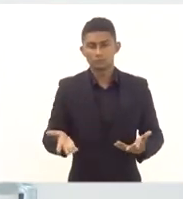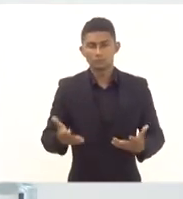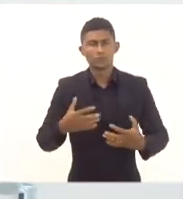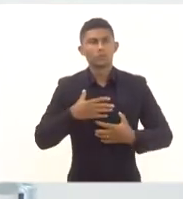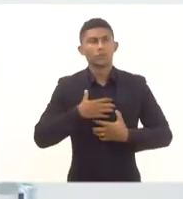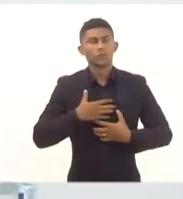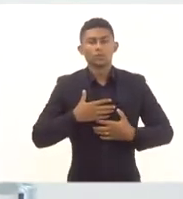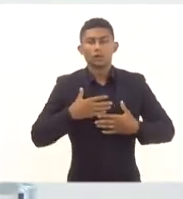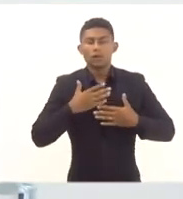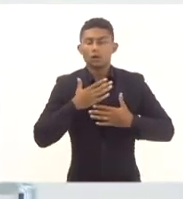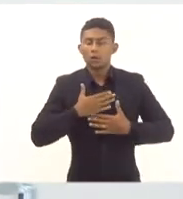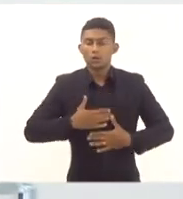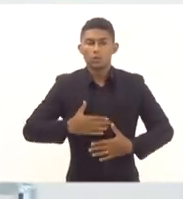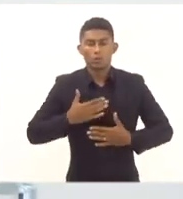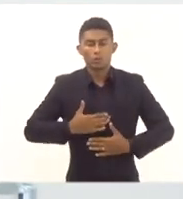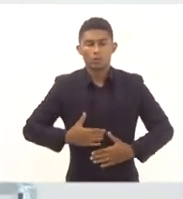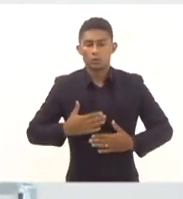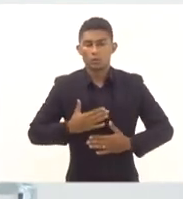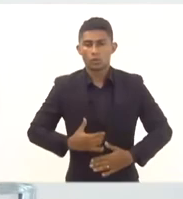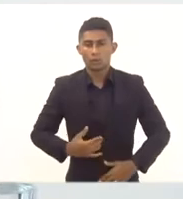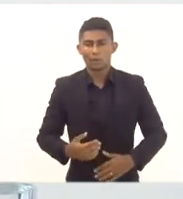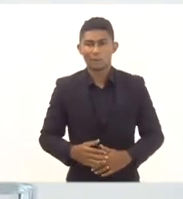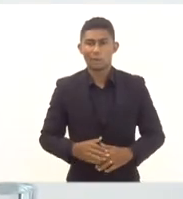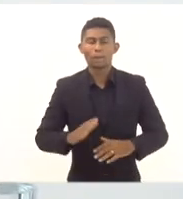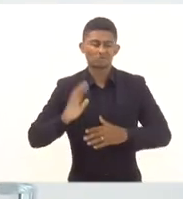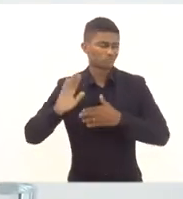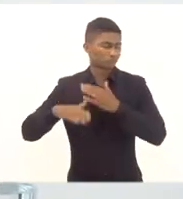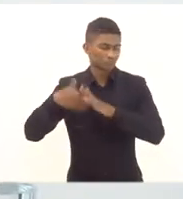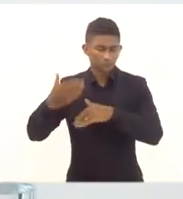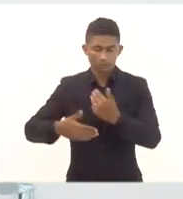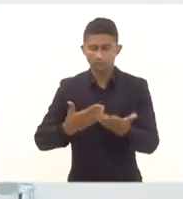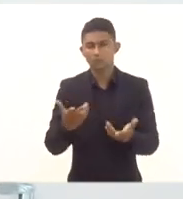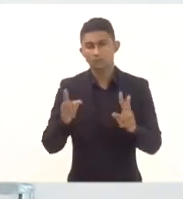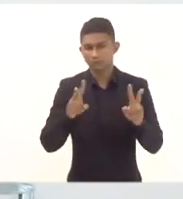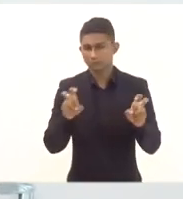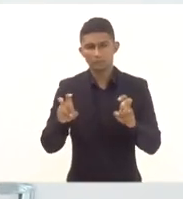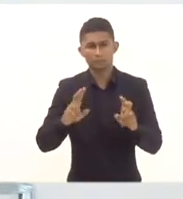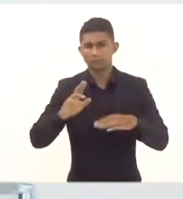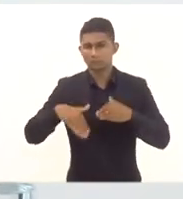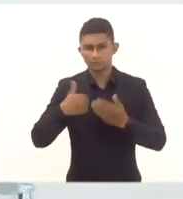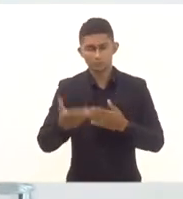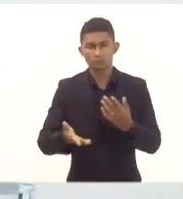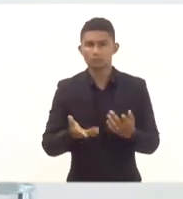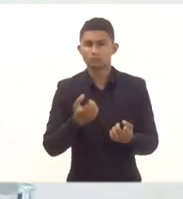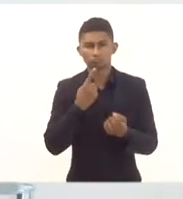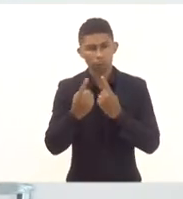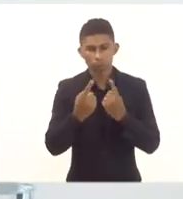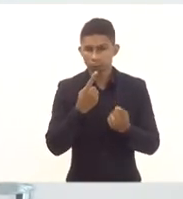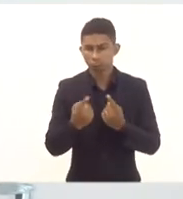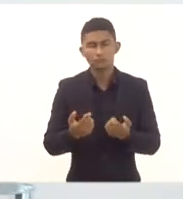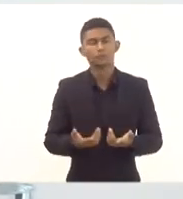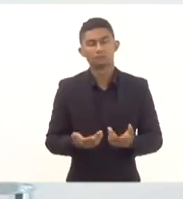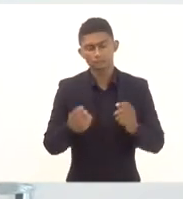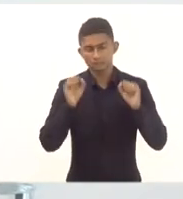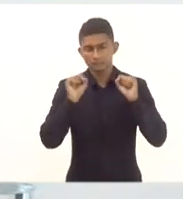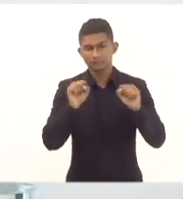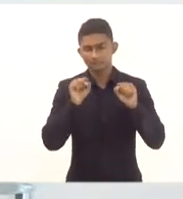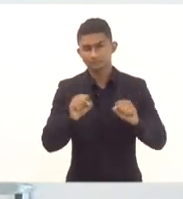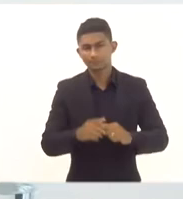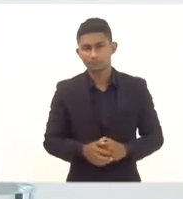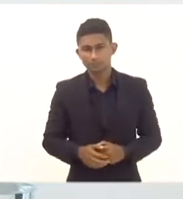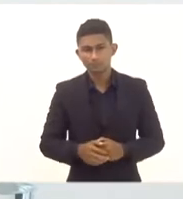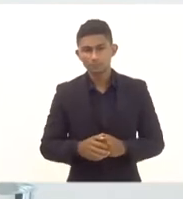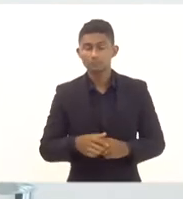mais tragédias também e claro a gente pode conversar em outro momento que dão conta da falta de